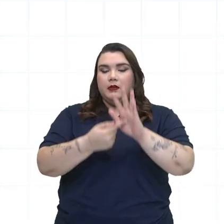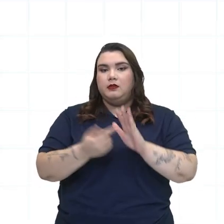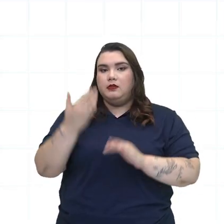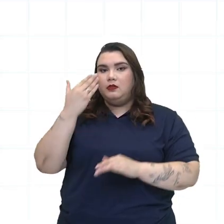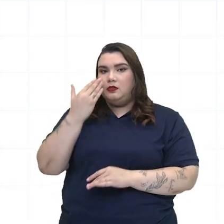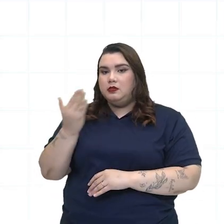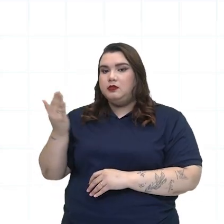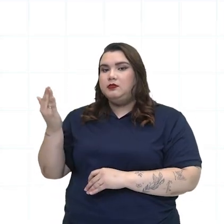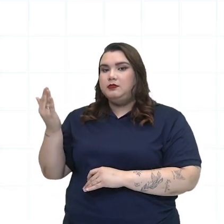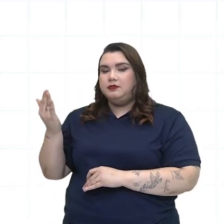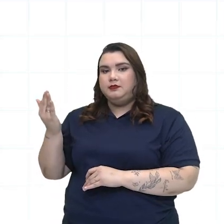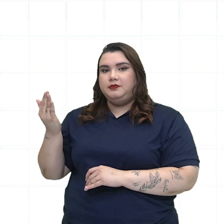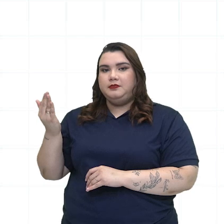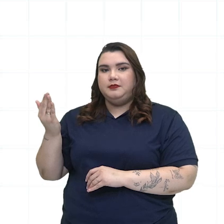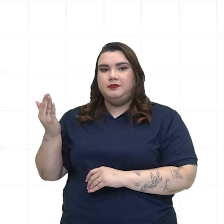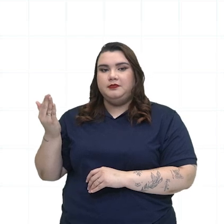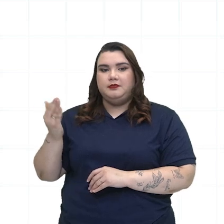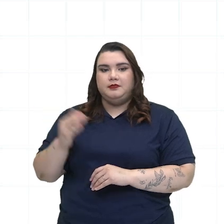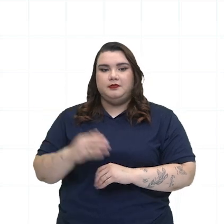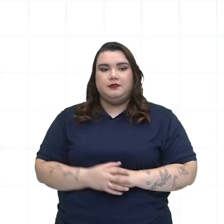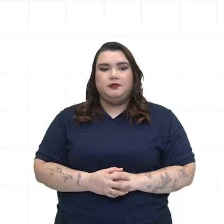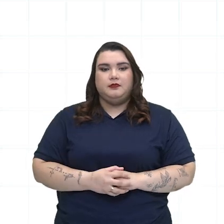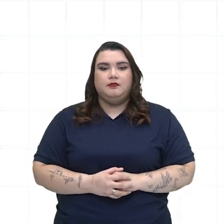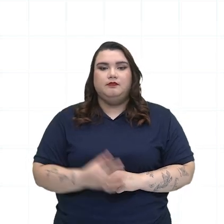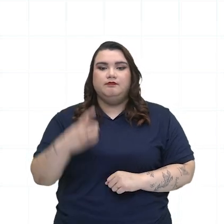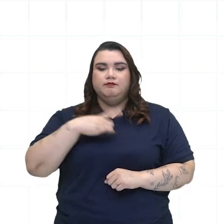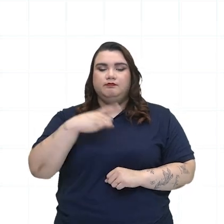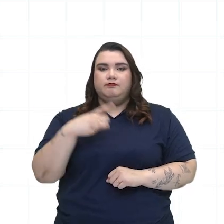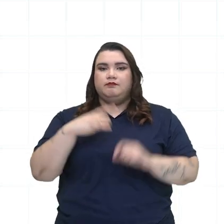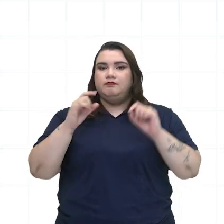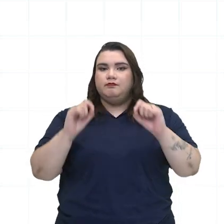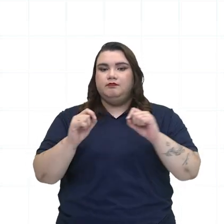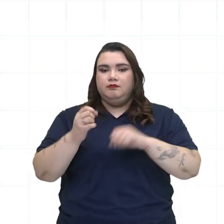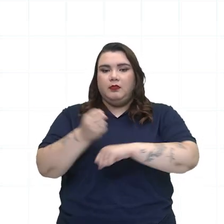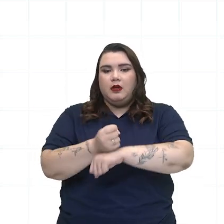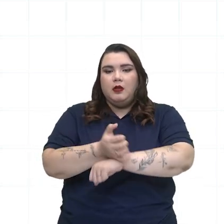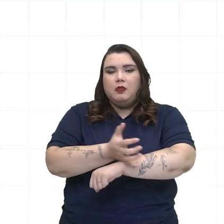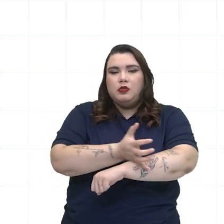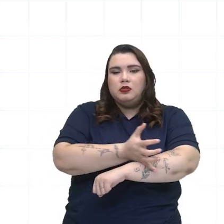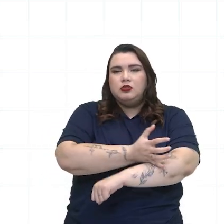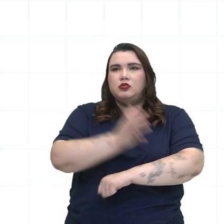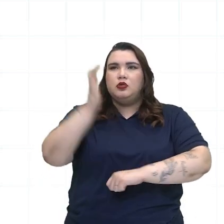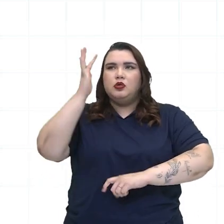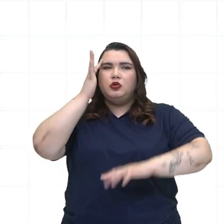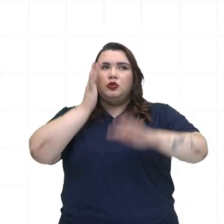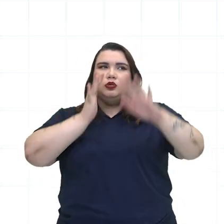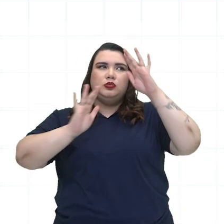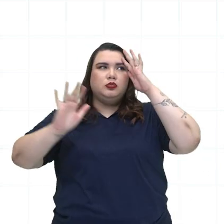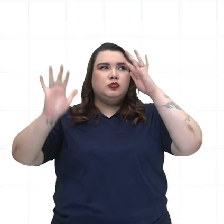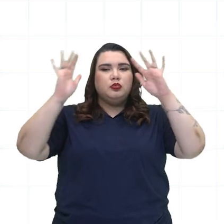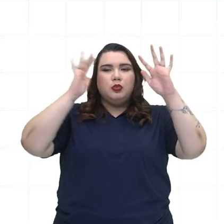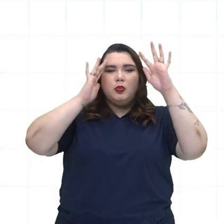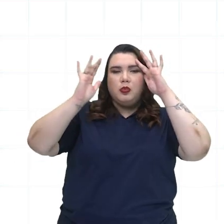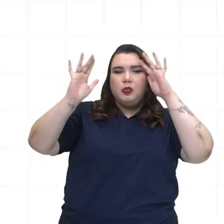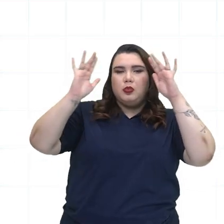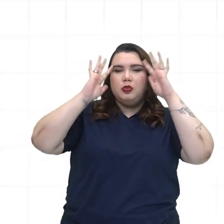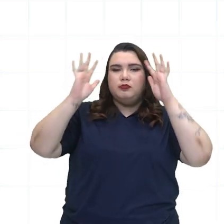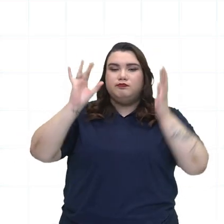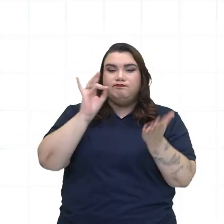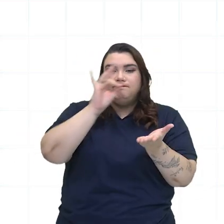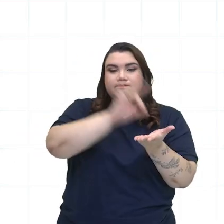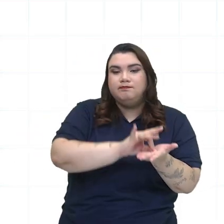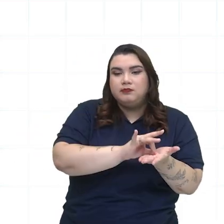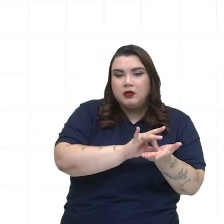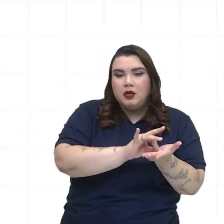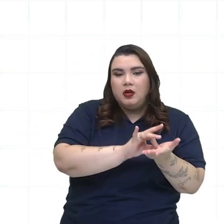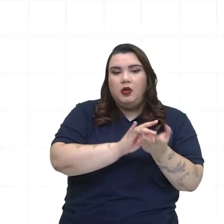cultivo da emoção, da fantasia, do sonho, da originalidade, a evasão para mundos exóticos,